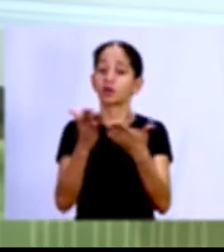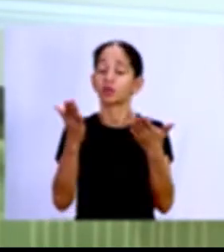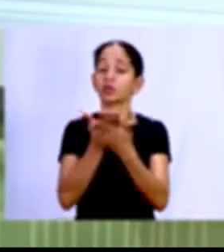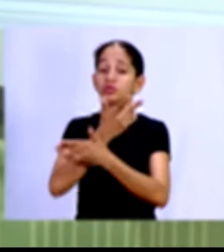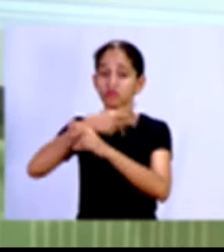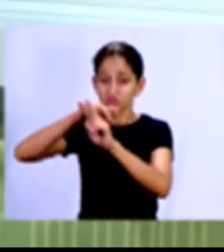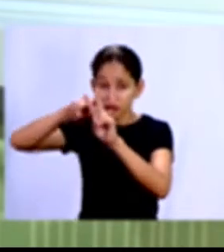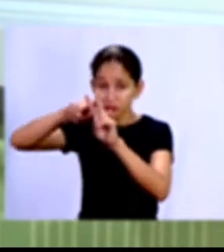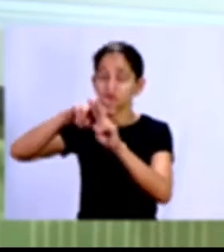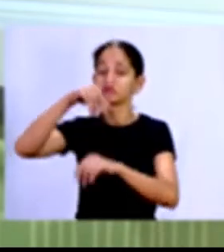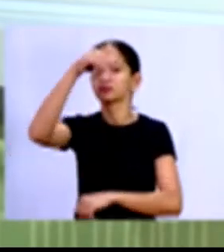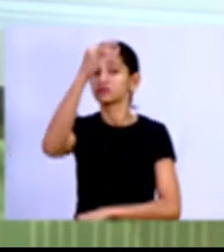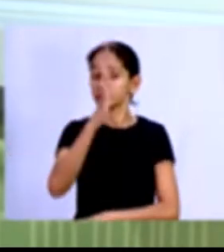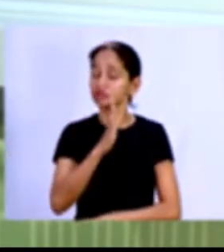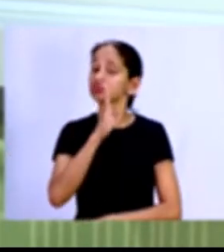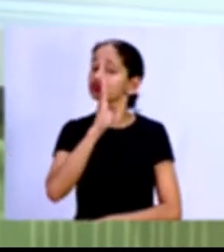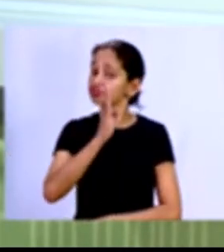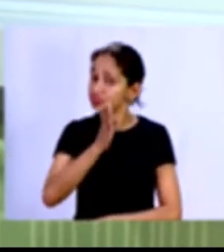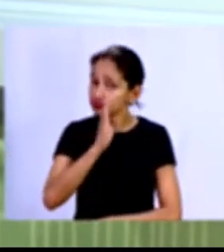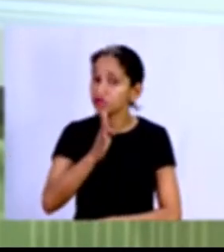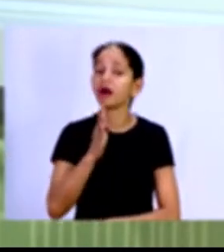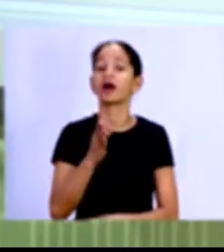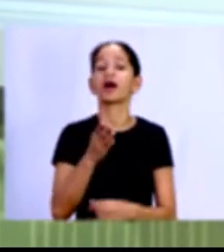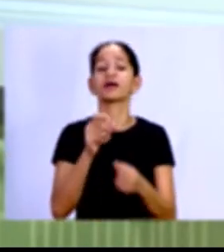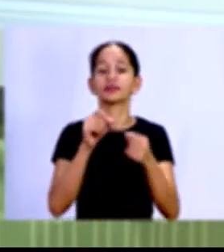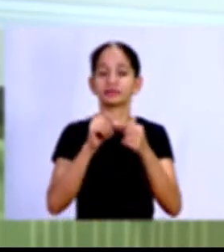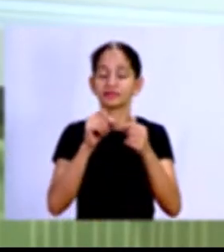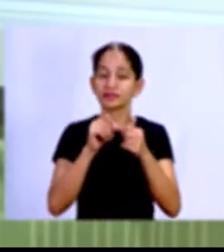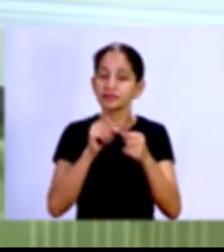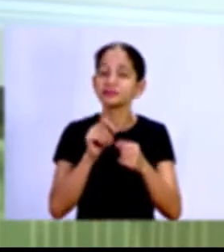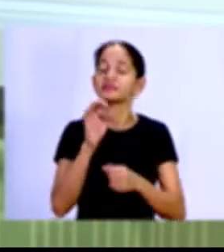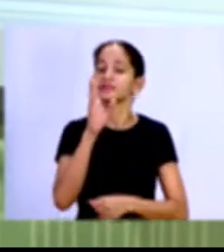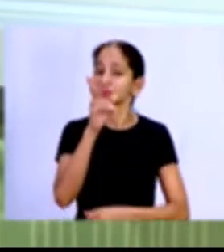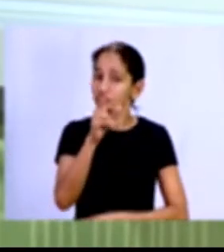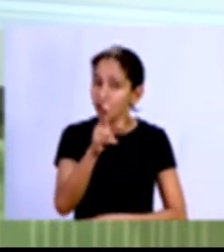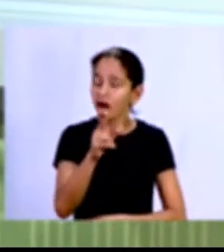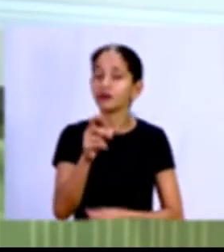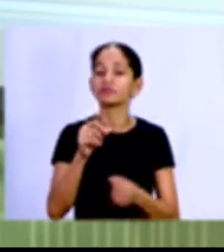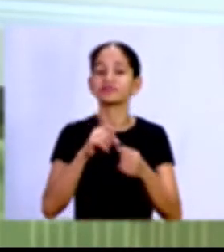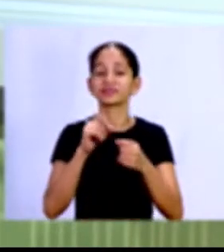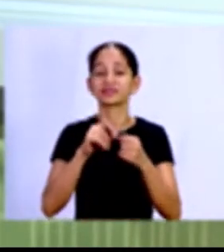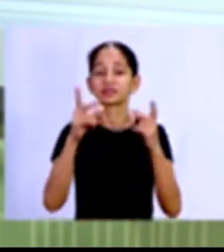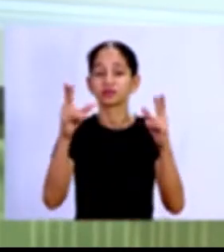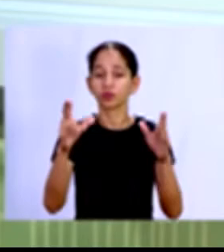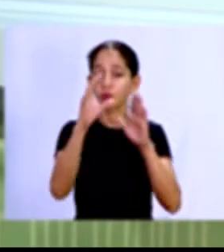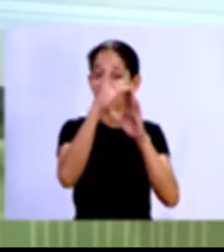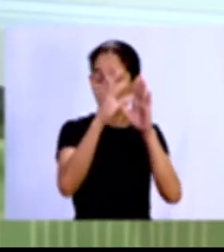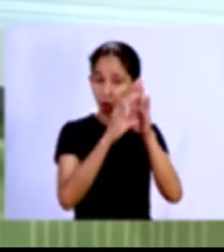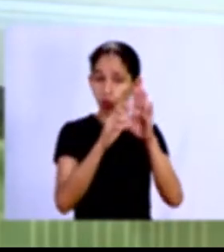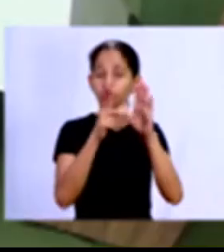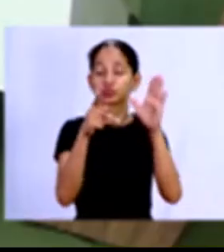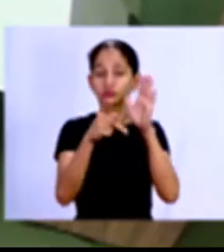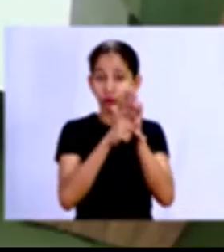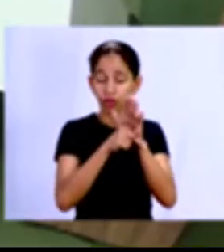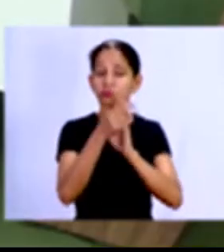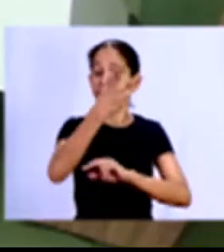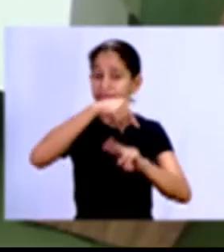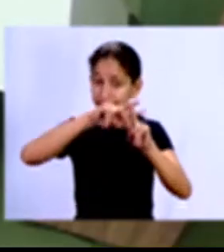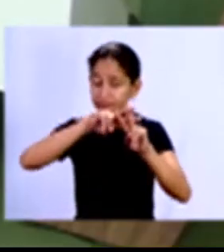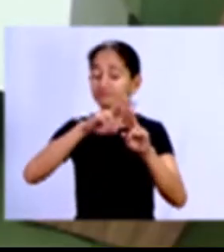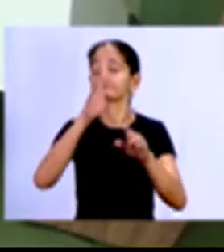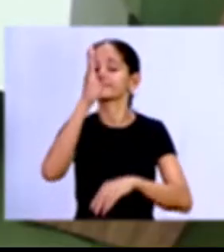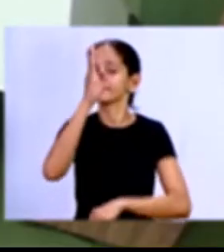crimes no Brasil já estão caindo, né, no Código Penal brasileiro.